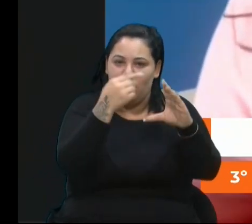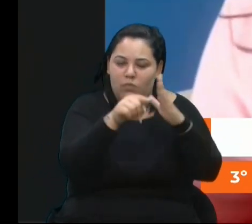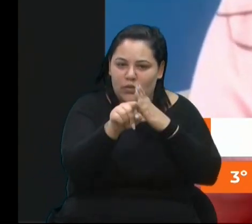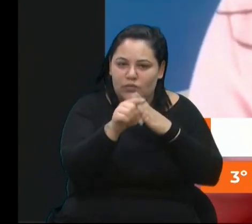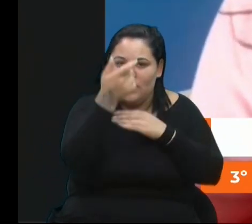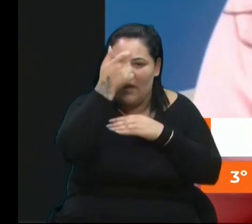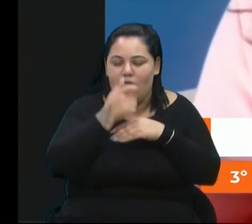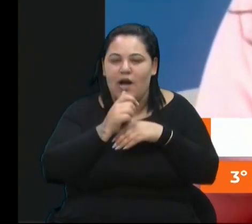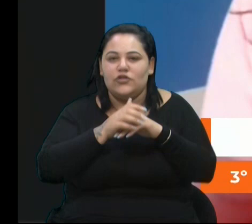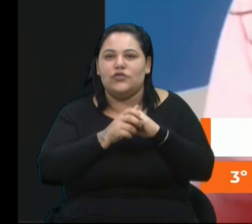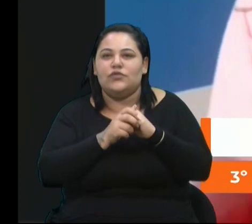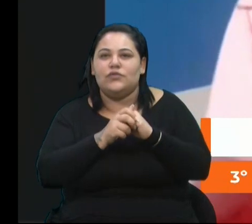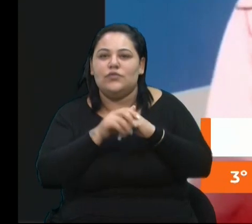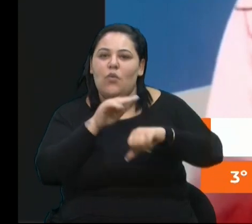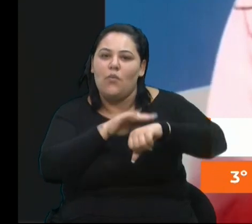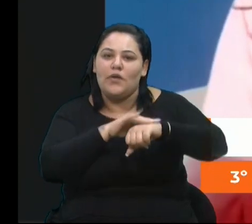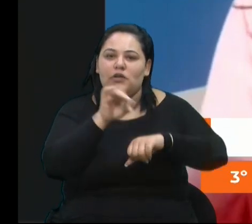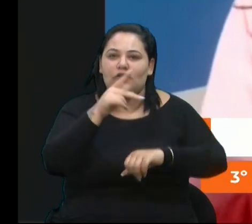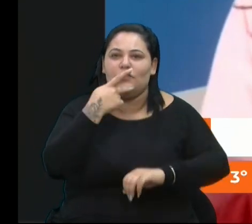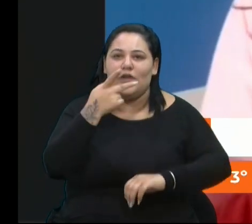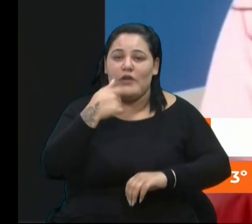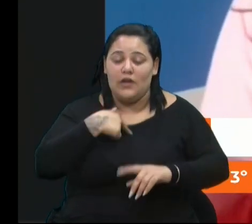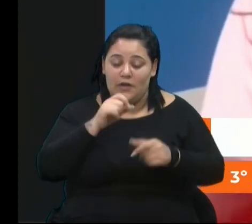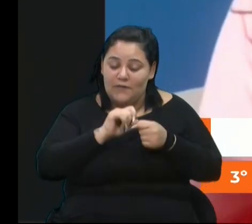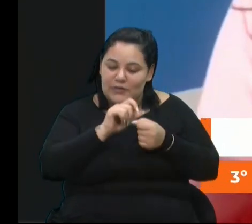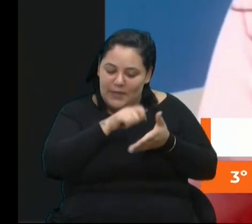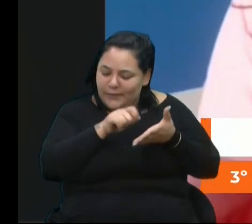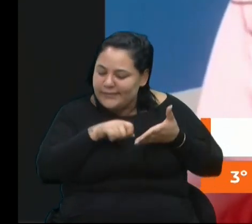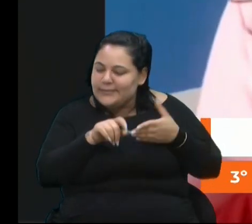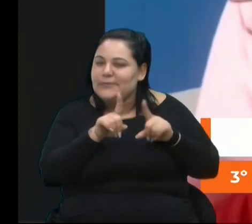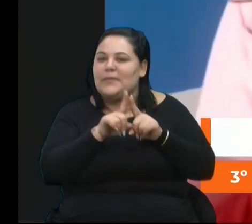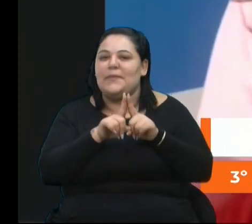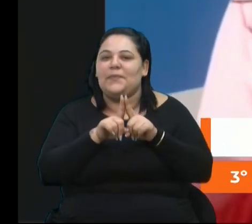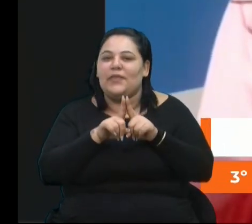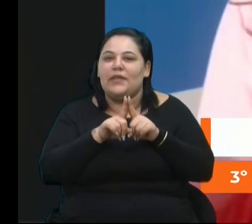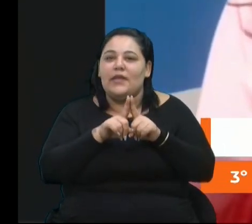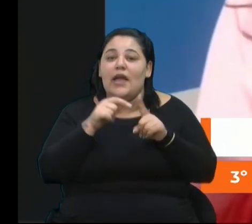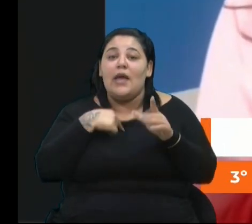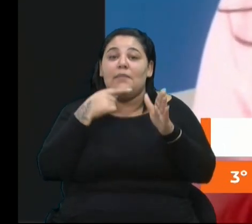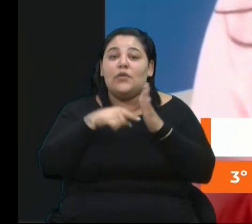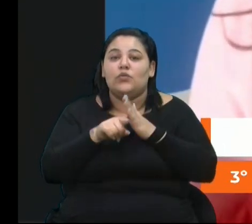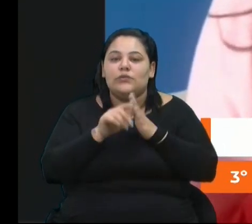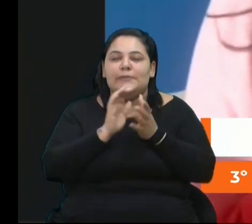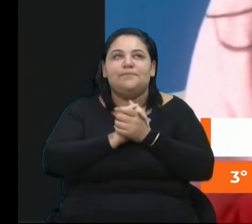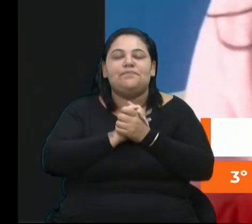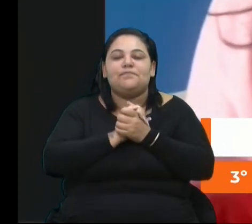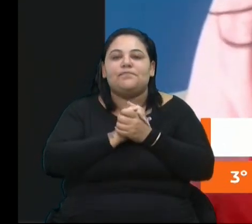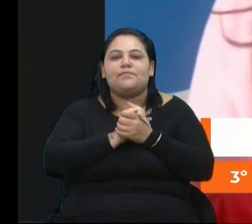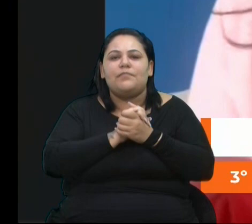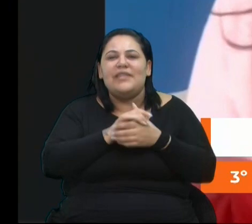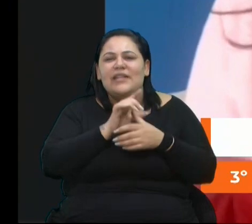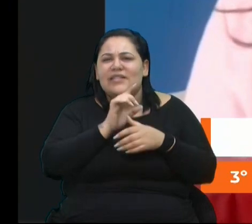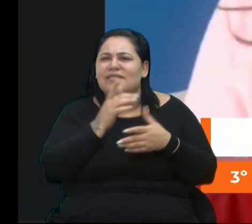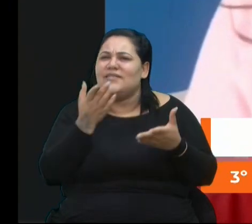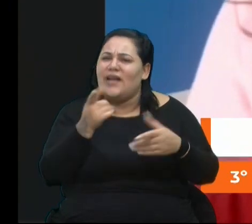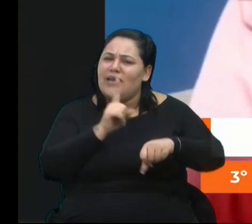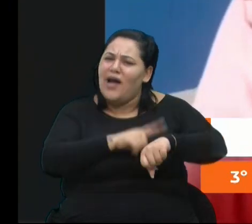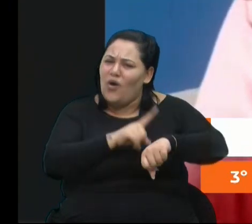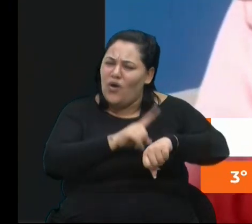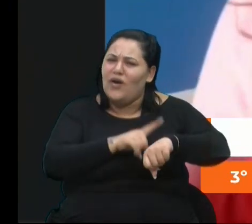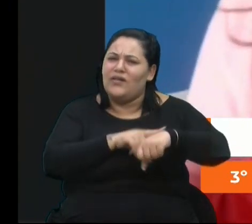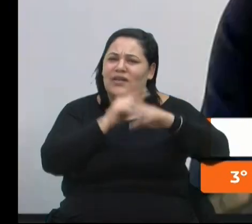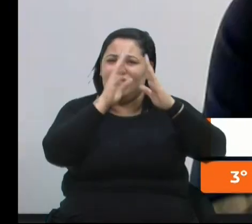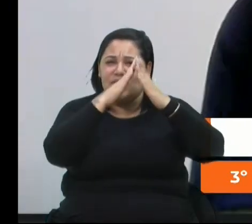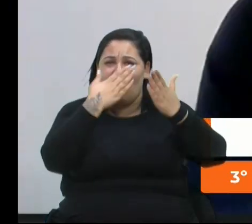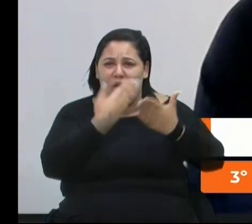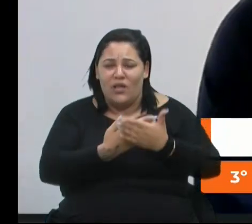e é a partir de um momento em que tu falou e que eu até fiz uma anotação também. Ela pergunta se não seria a hora de as escolas